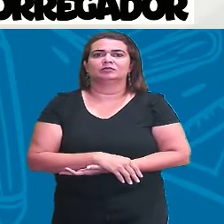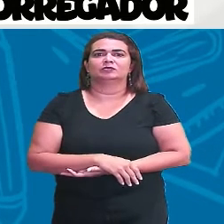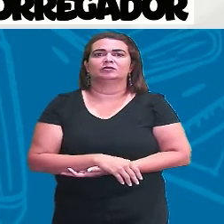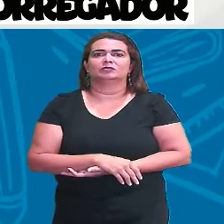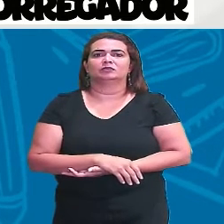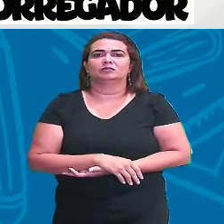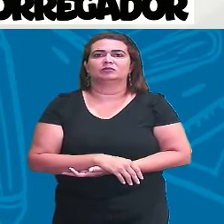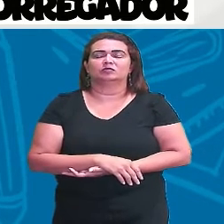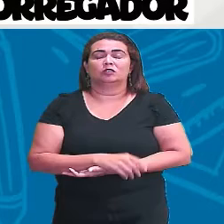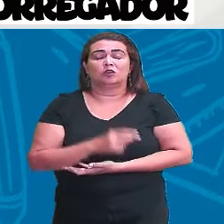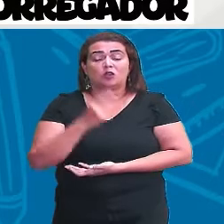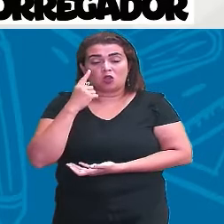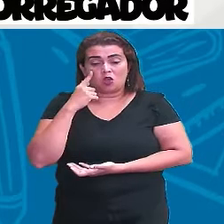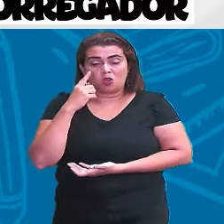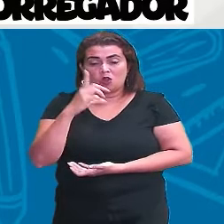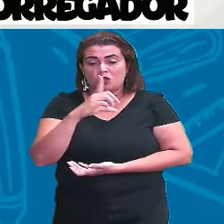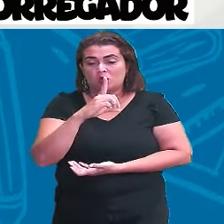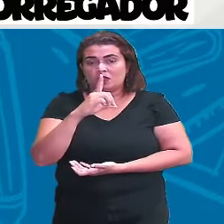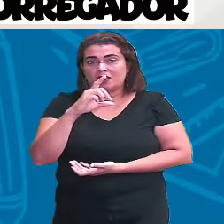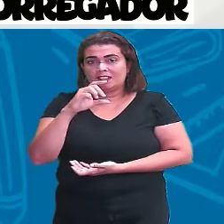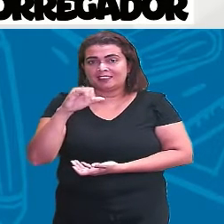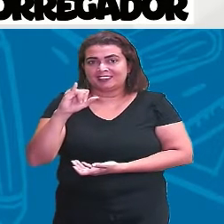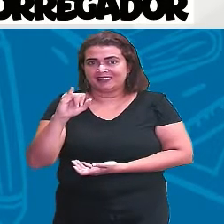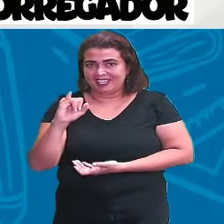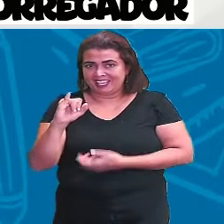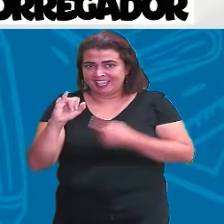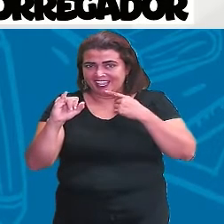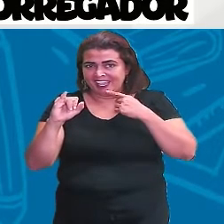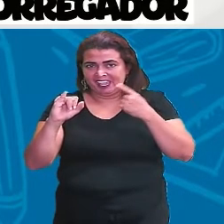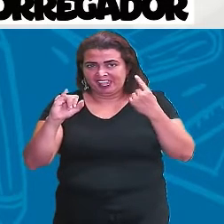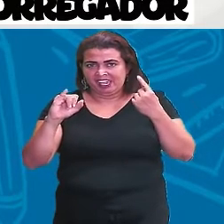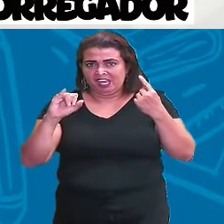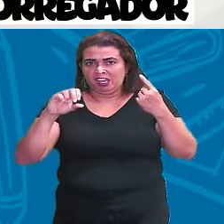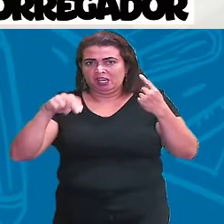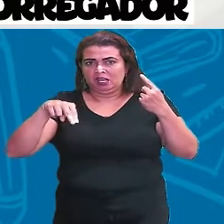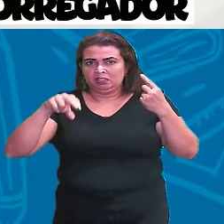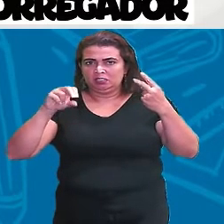Dinossauro. Veja, 4 vezes eu emiti som.